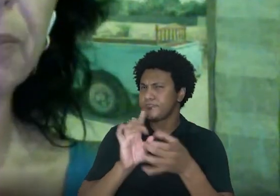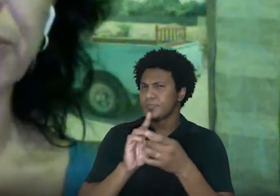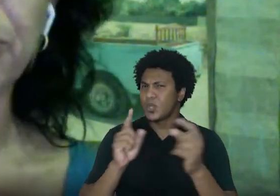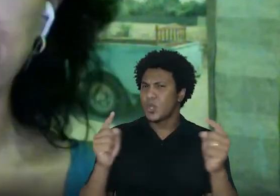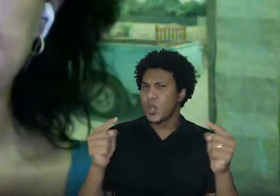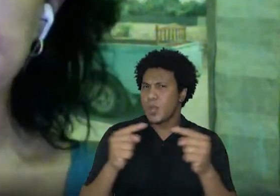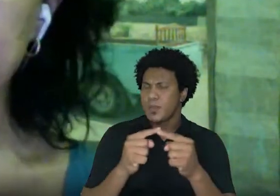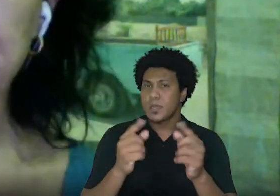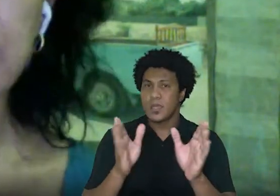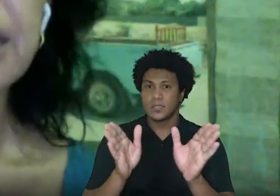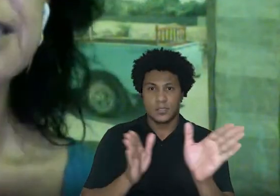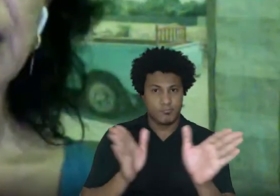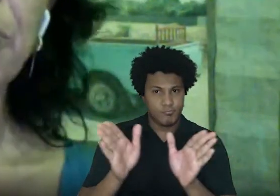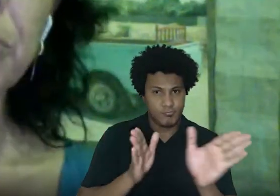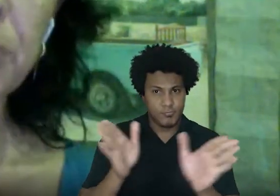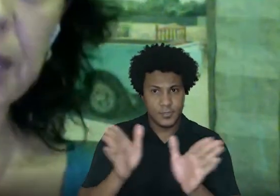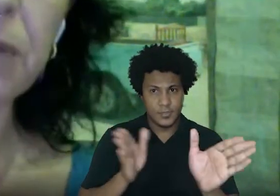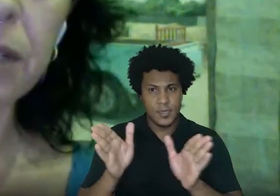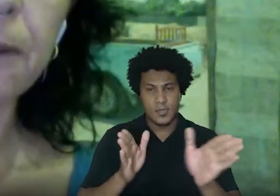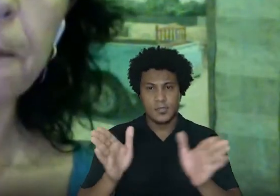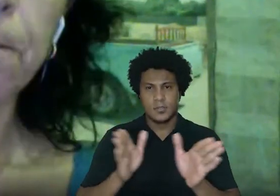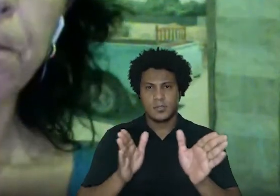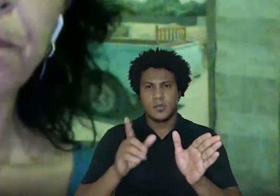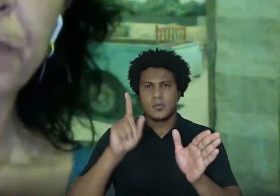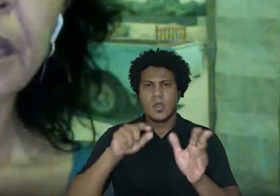e produtor que seja se aproxima